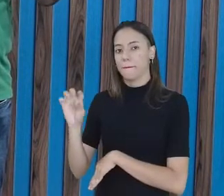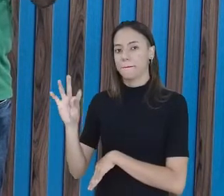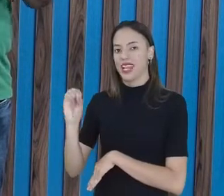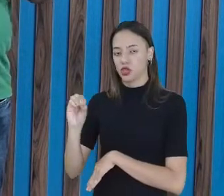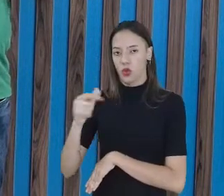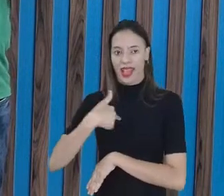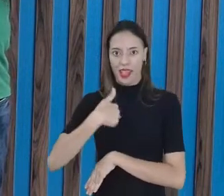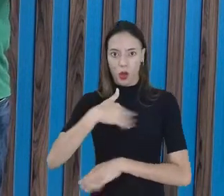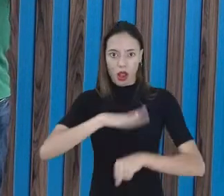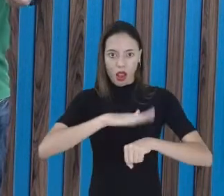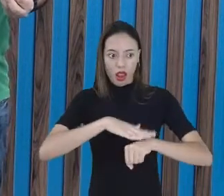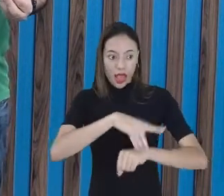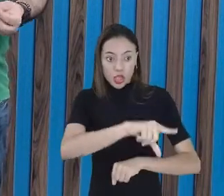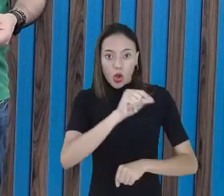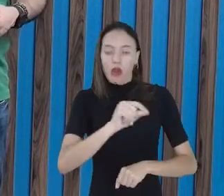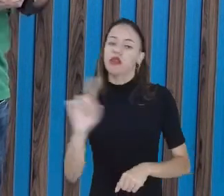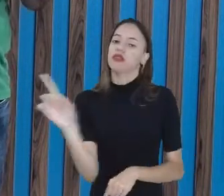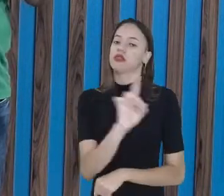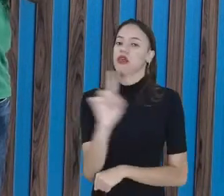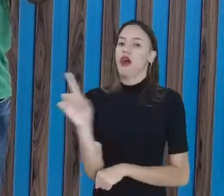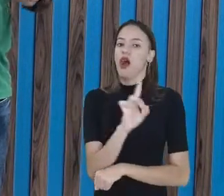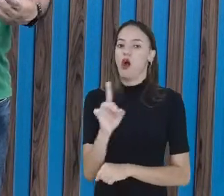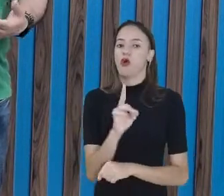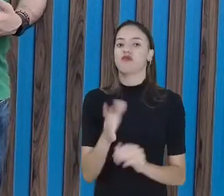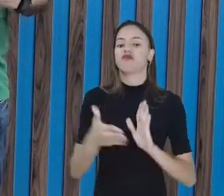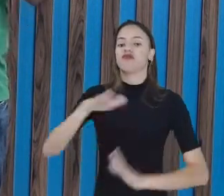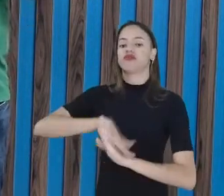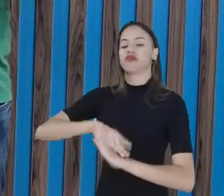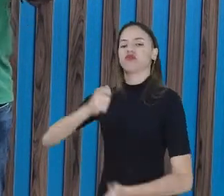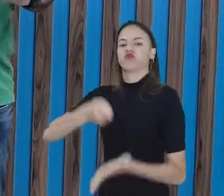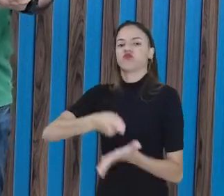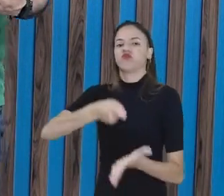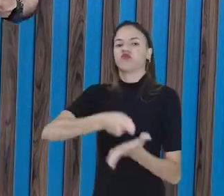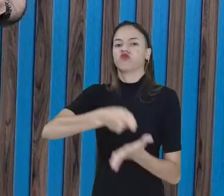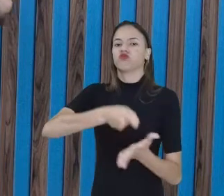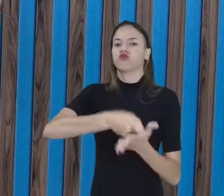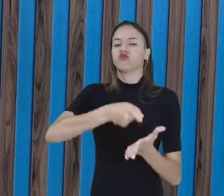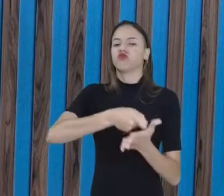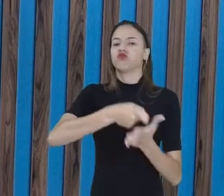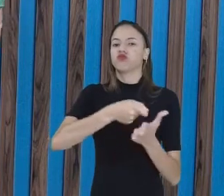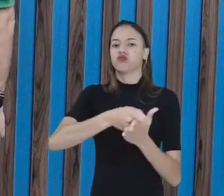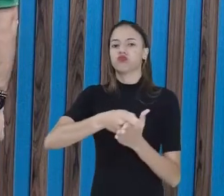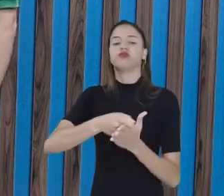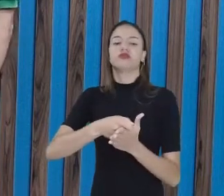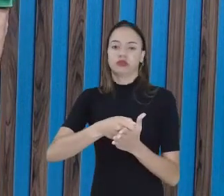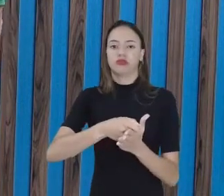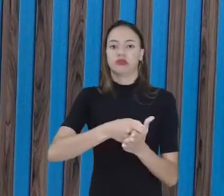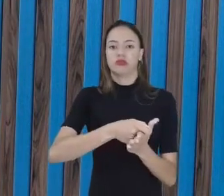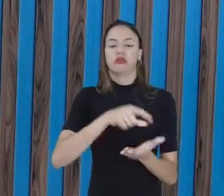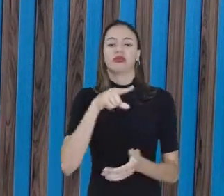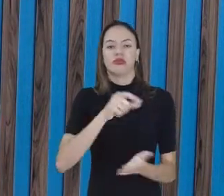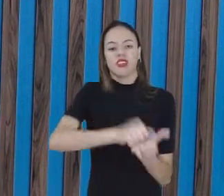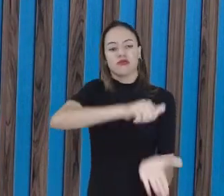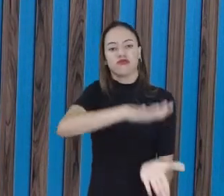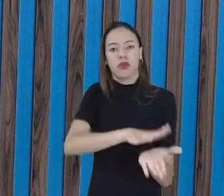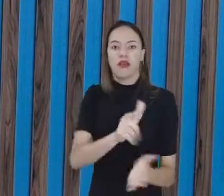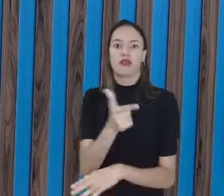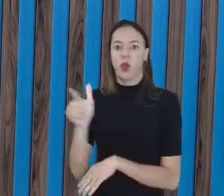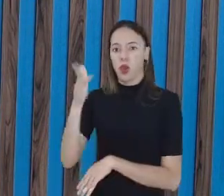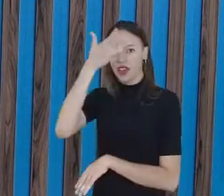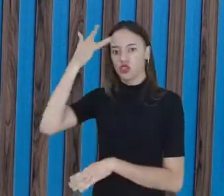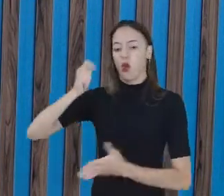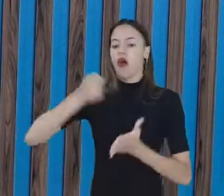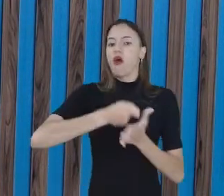ele era realizado mediante ameaça, né, de uma terceira pessoa. Então, daí o voto secreto, né, para evitar